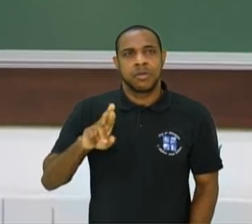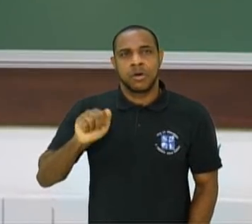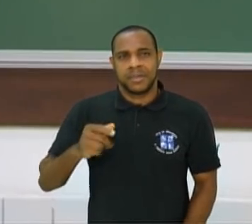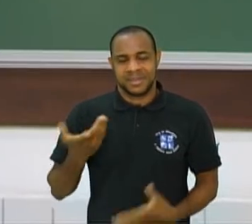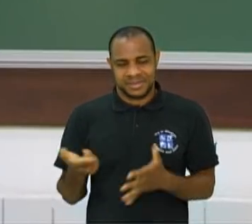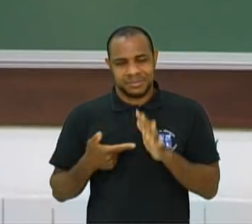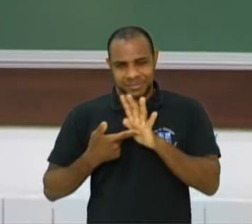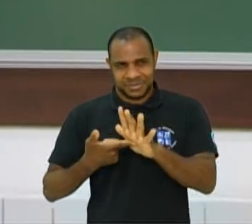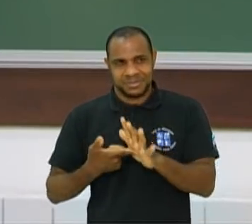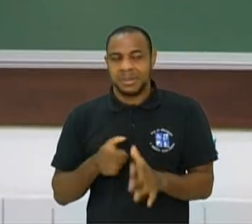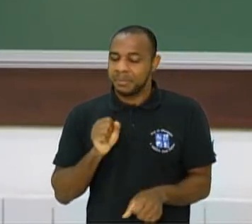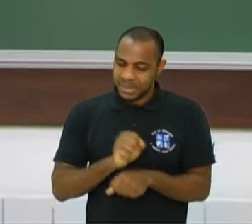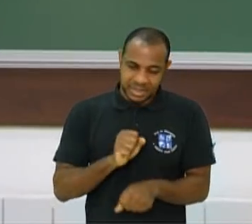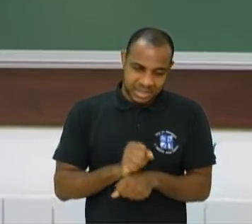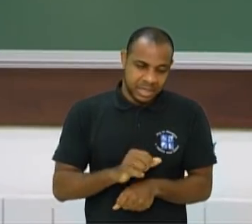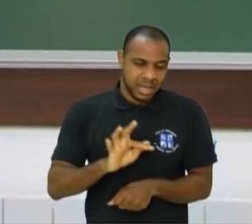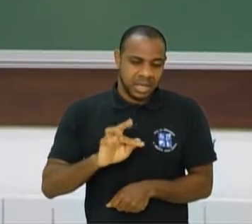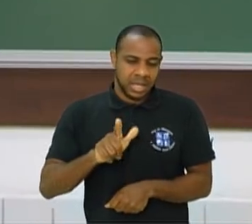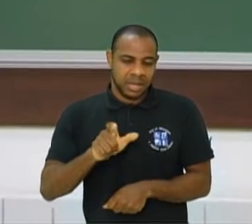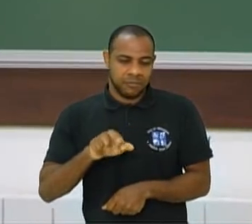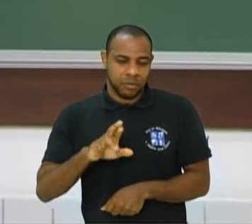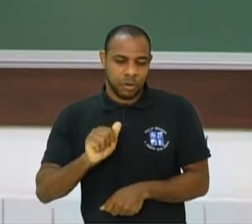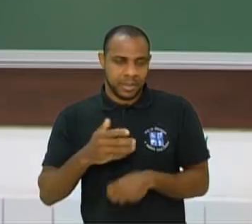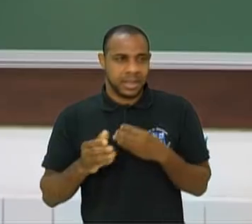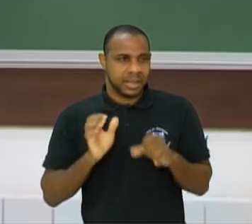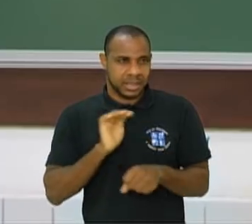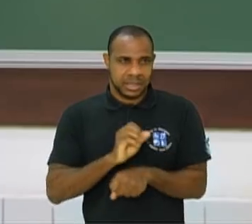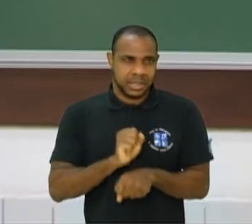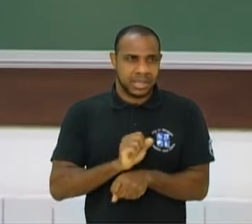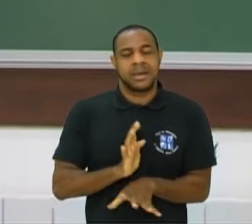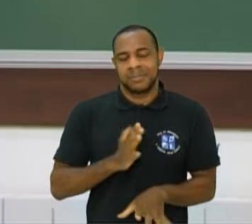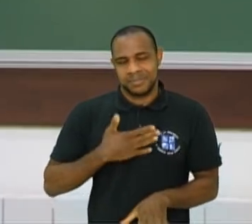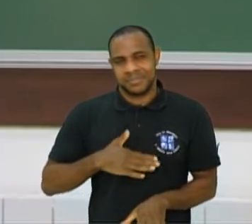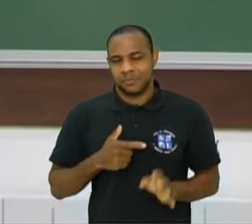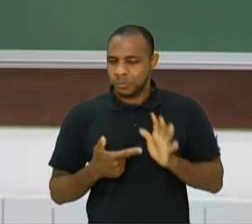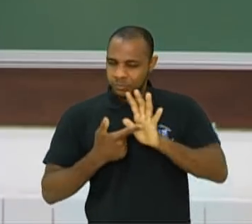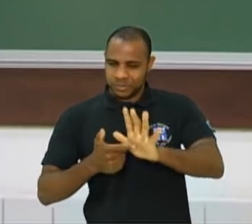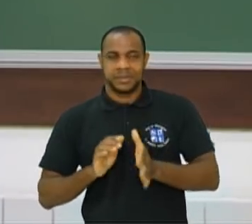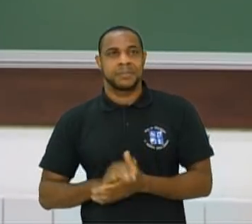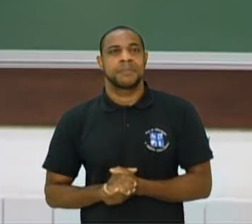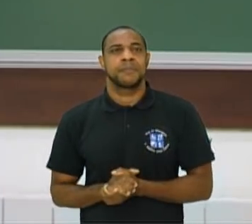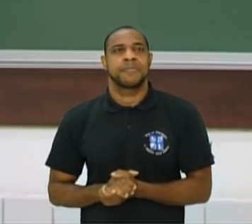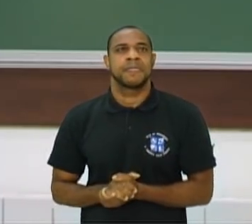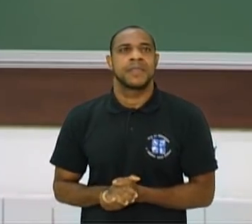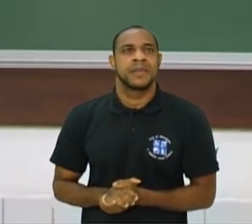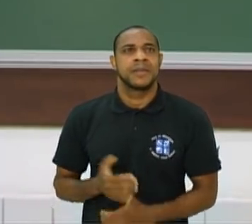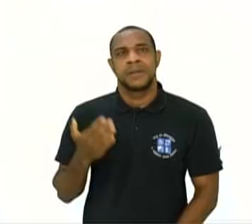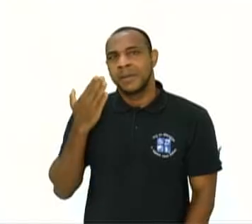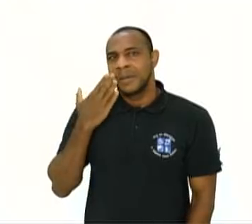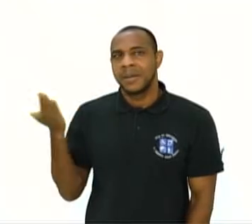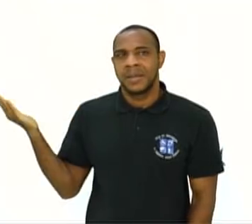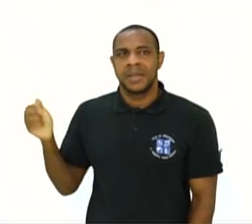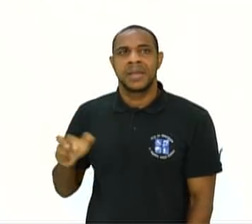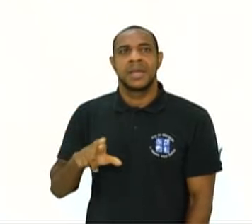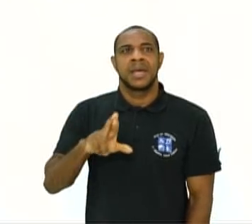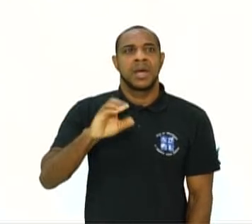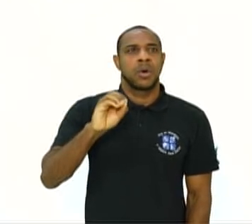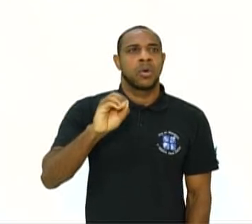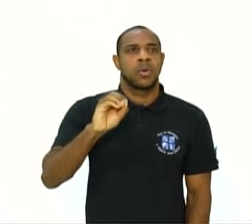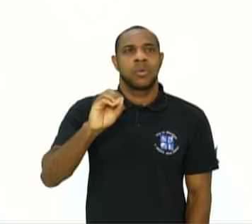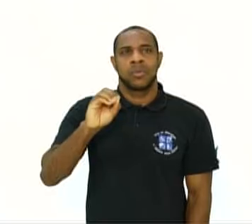ela, mas eu falei, espera, Flora, não tá na sua hora. Ai, sabe como é, né? Mas vamos lá. Então, Rosana